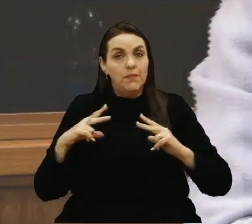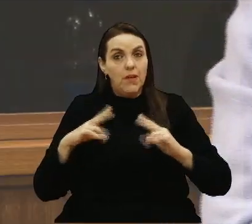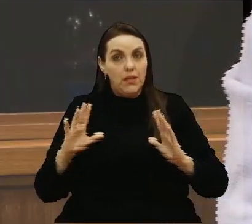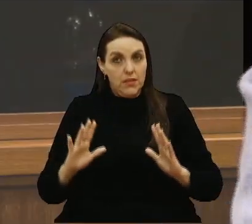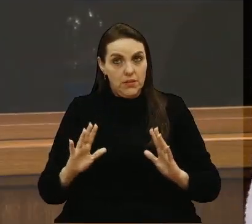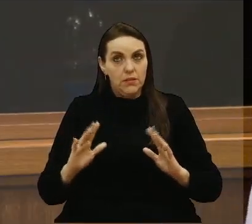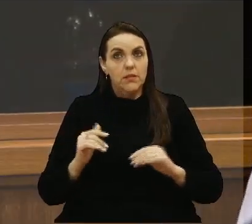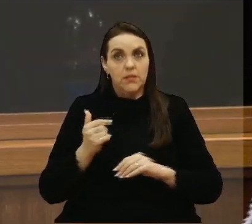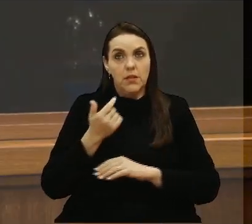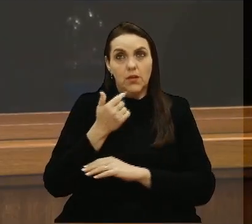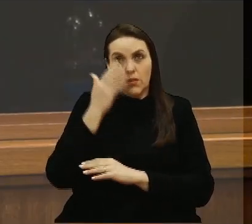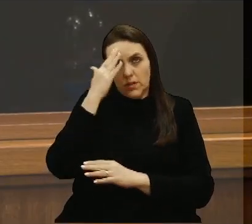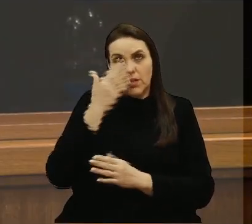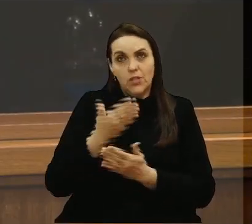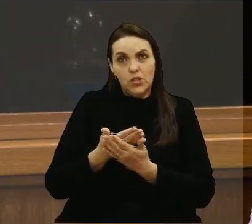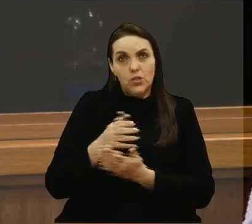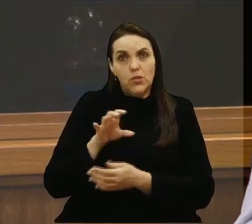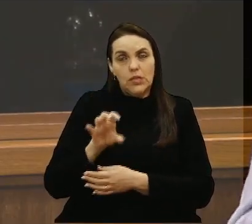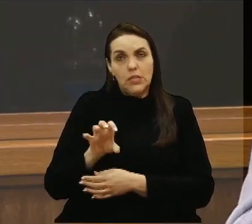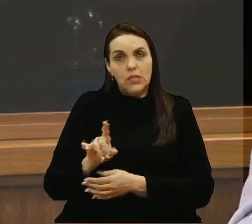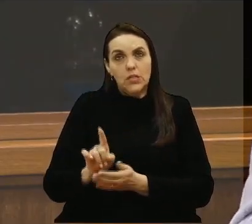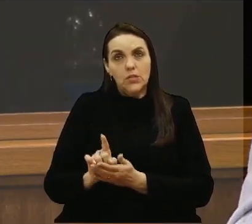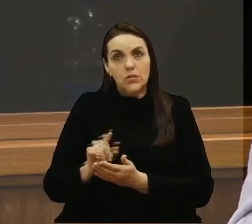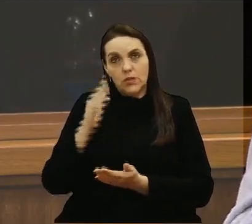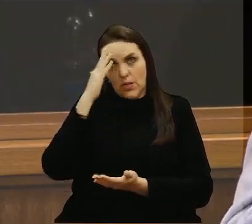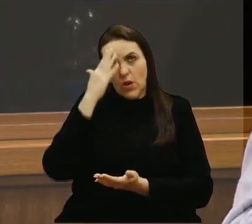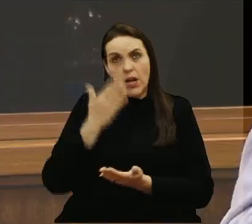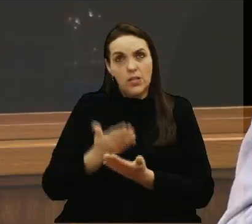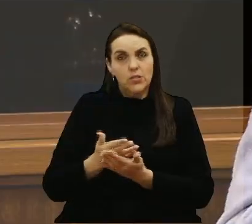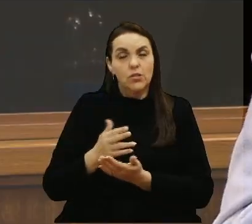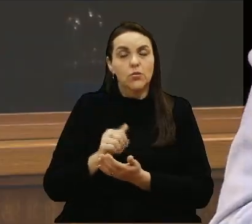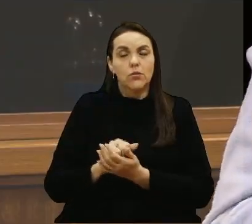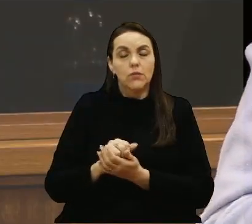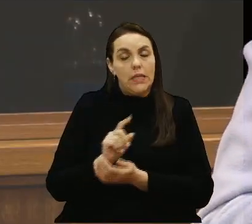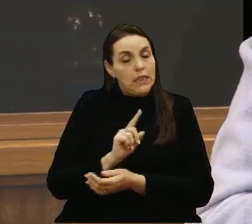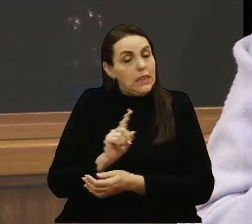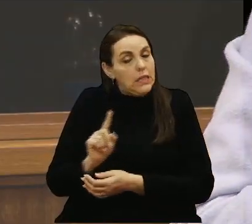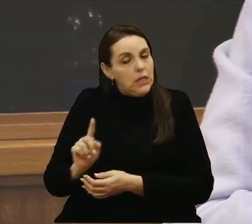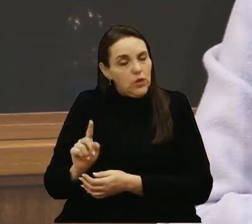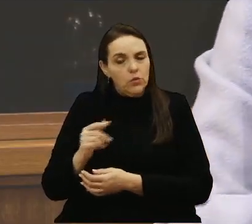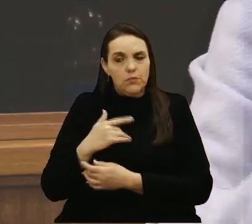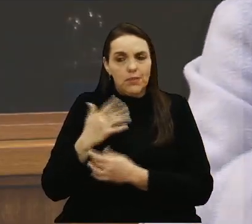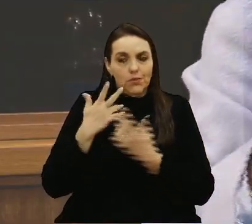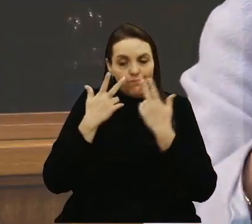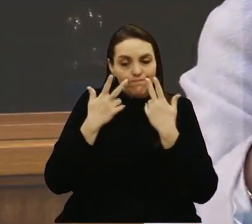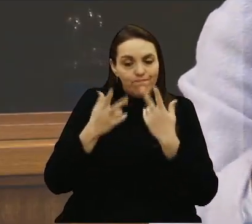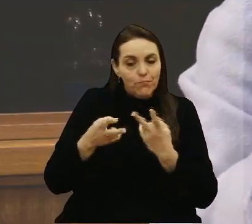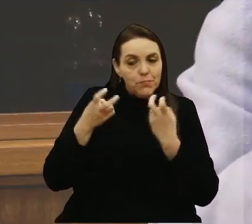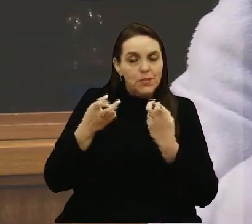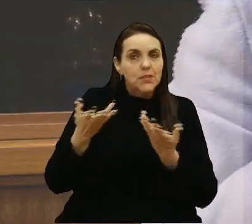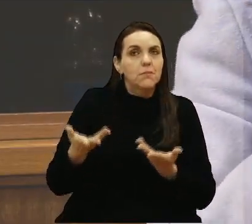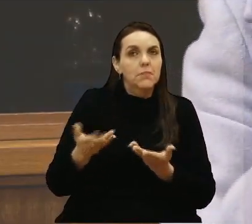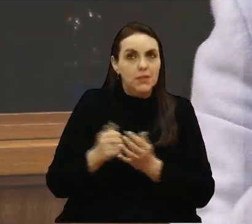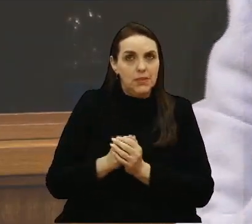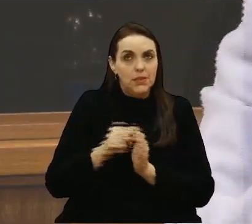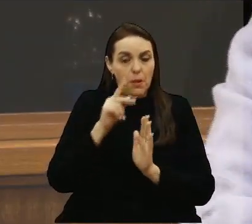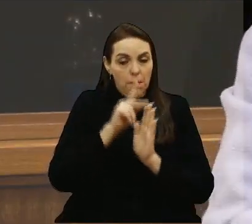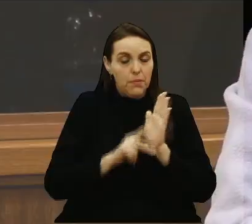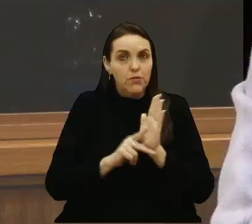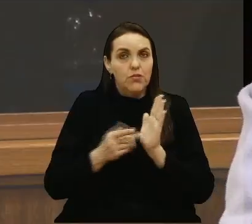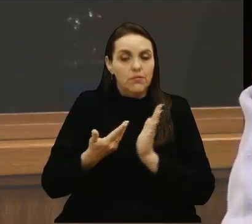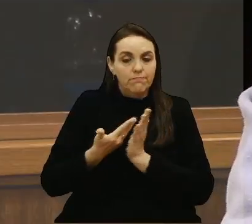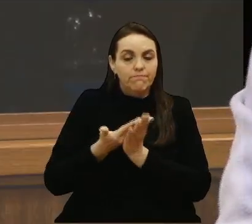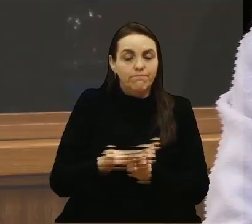acho que isso, eu acredito que não, mas eu não me dei conta que estaria entrando aqui esse projeto